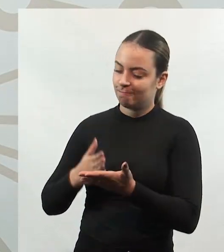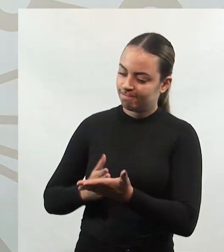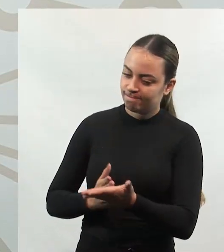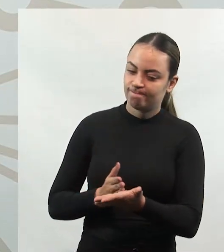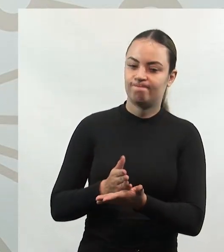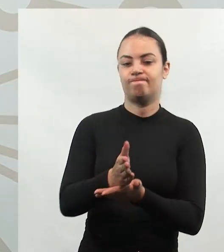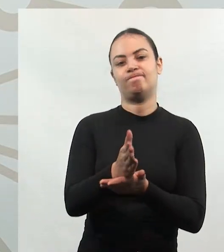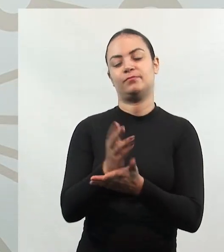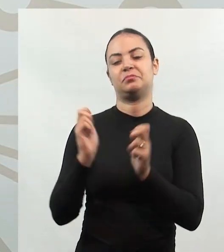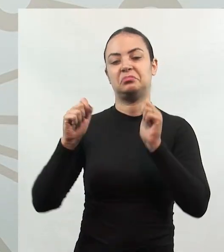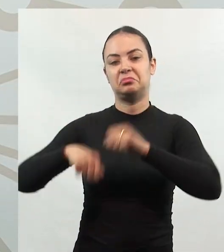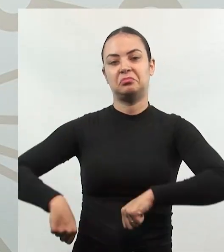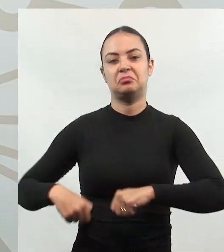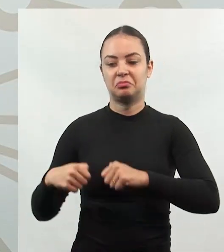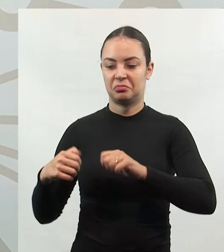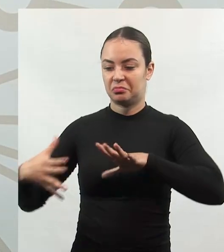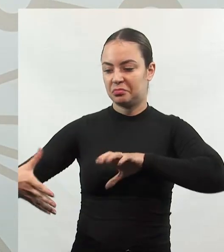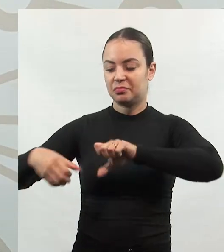para a gente